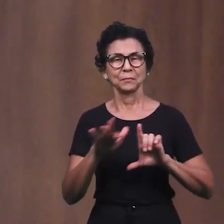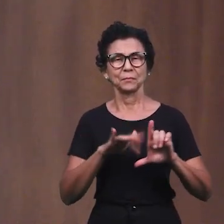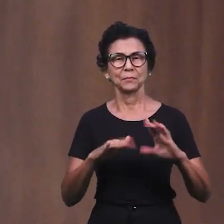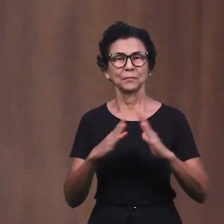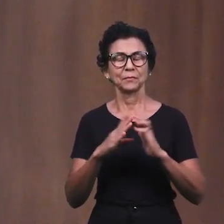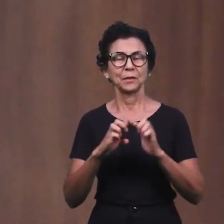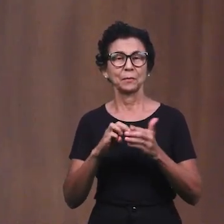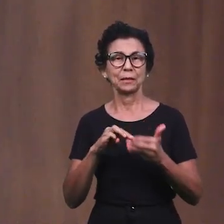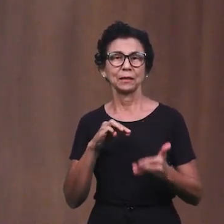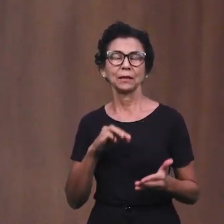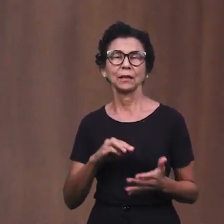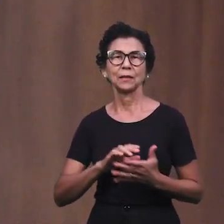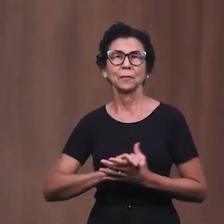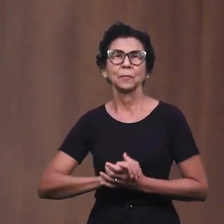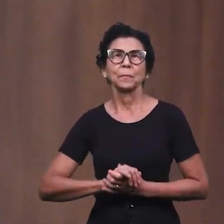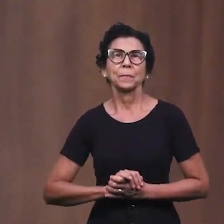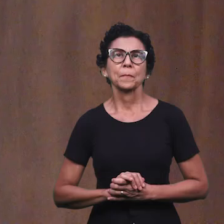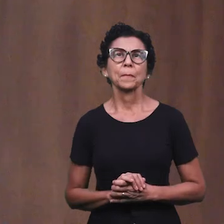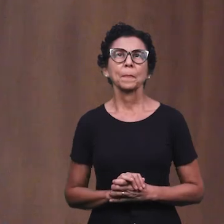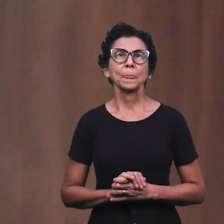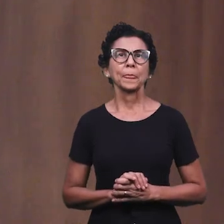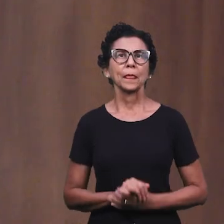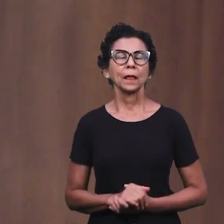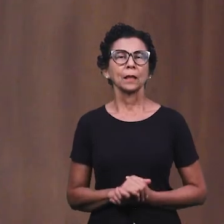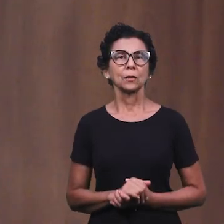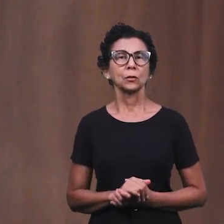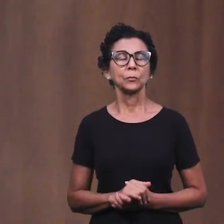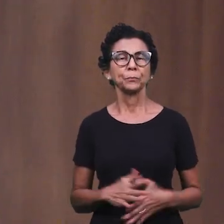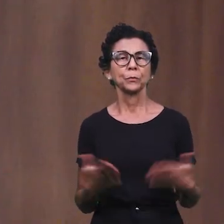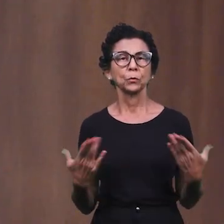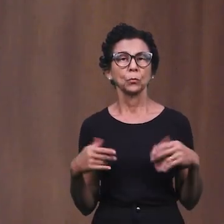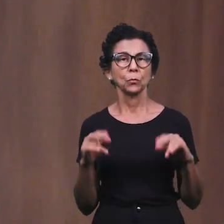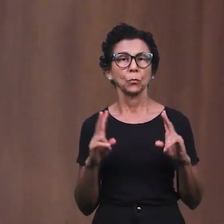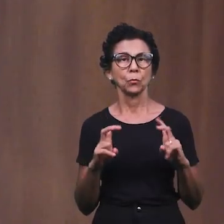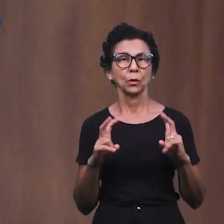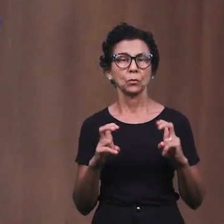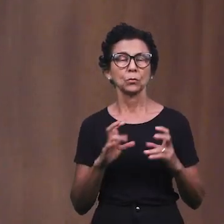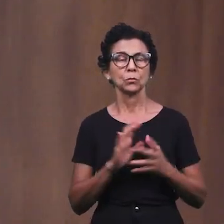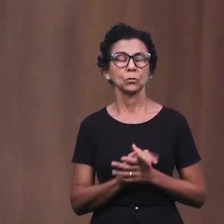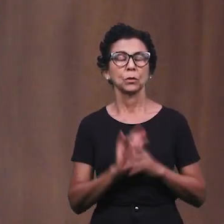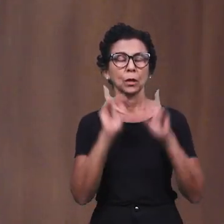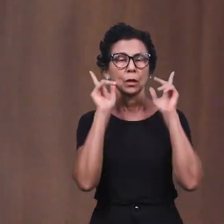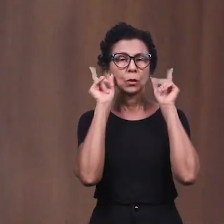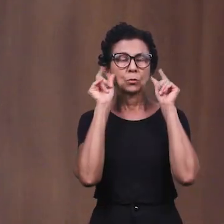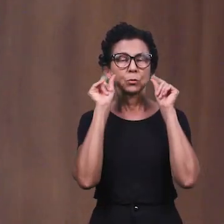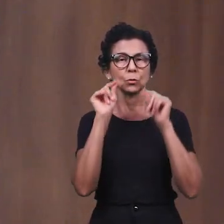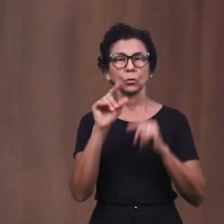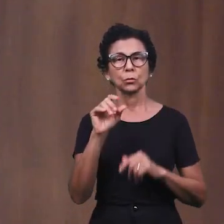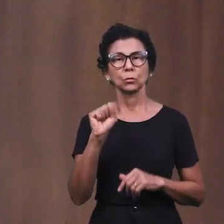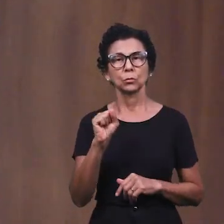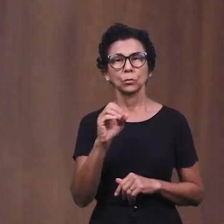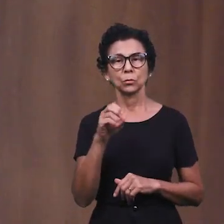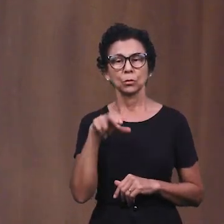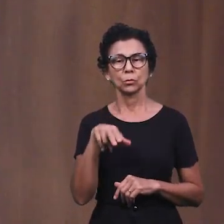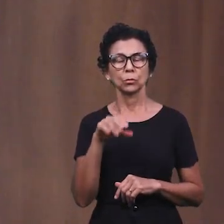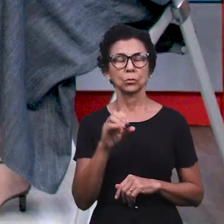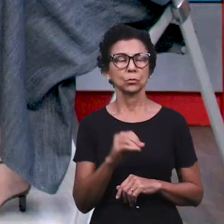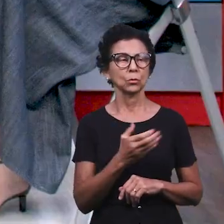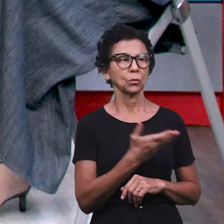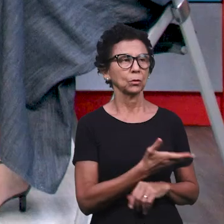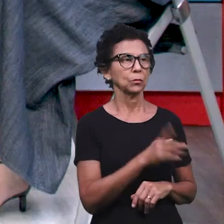Igreja Cristã Maranata. O nosso programa é sobre sono e o nosso convidado é o Dr. André